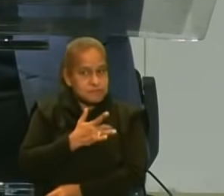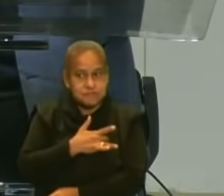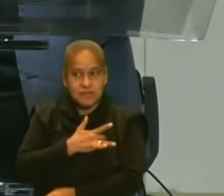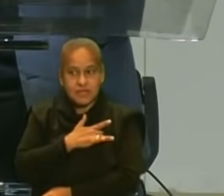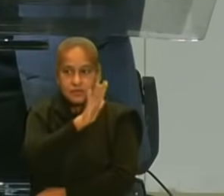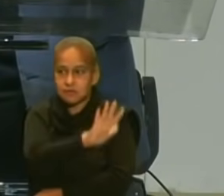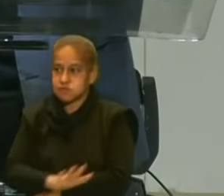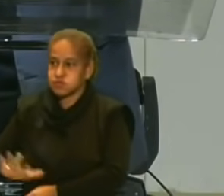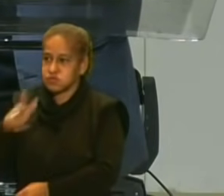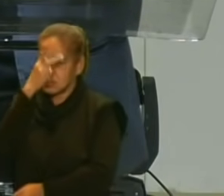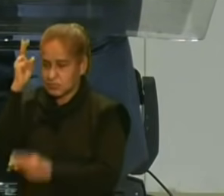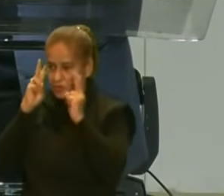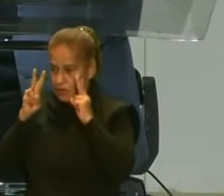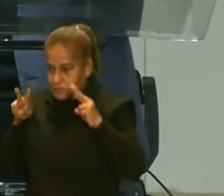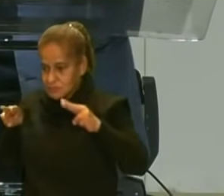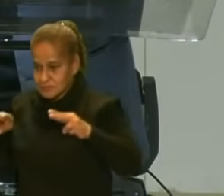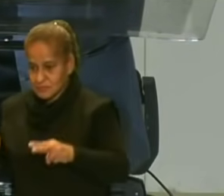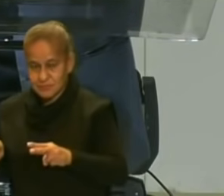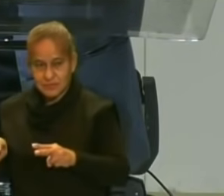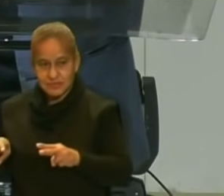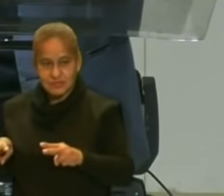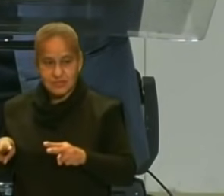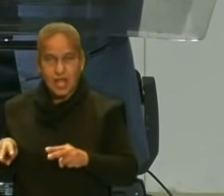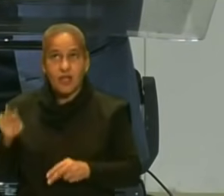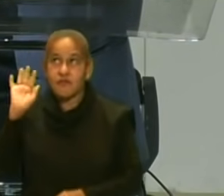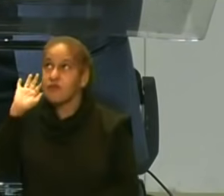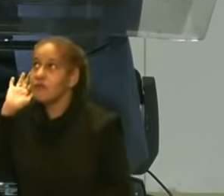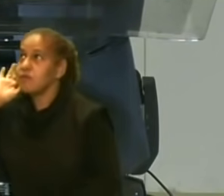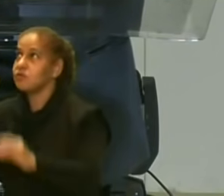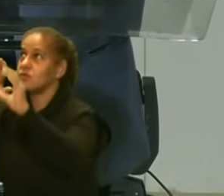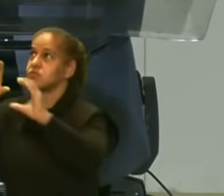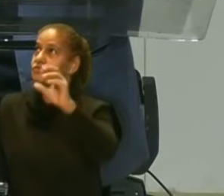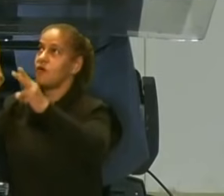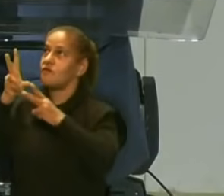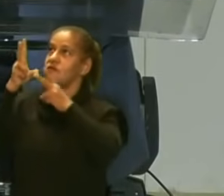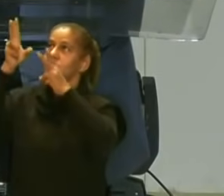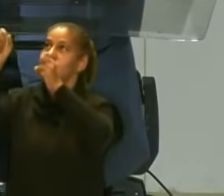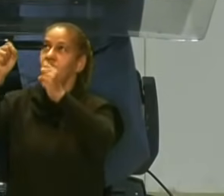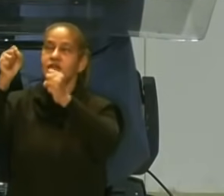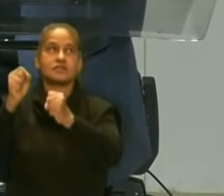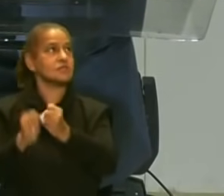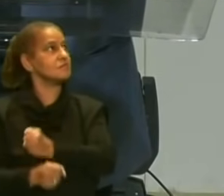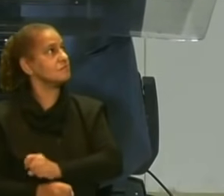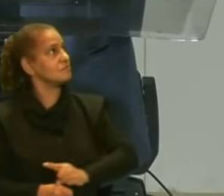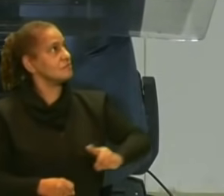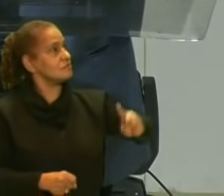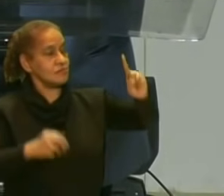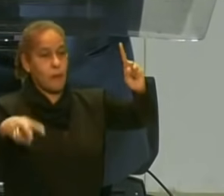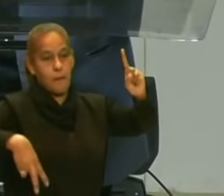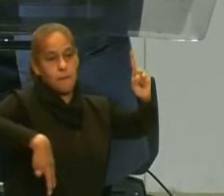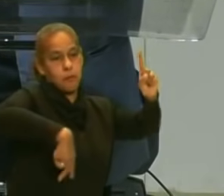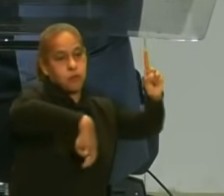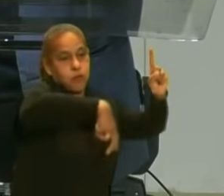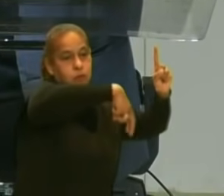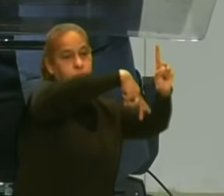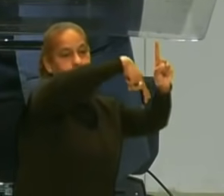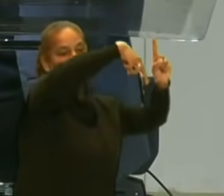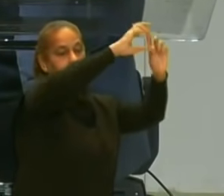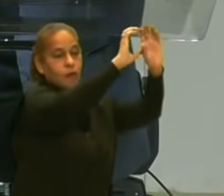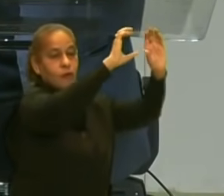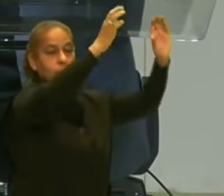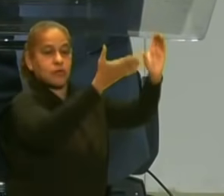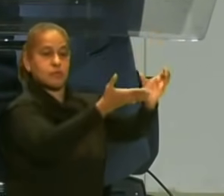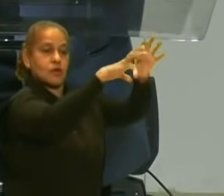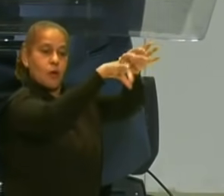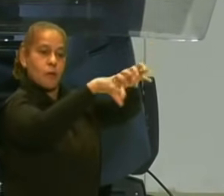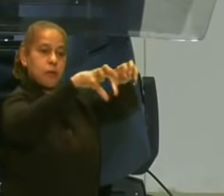E então eles ouviram uma forte voz dos céus que lhes disse: subam para cá. E eles subiram para os céus